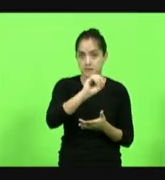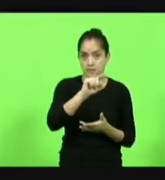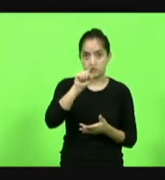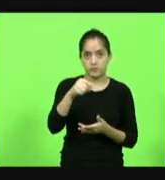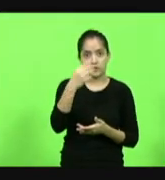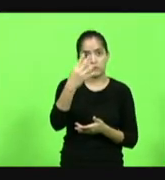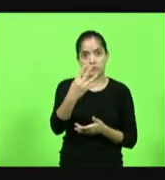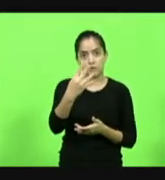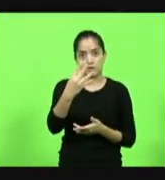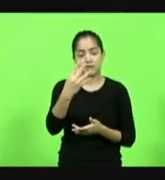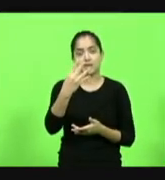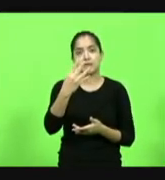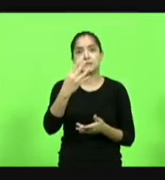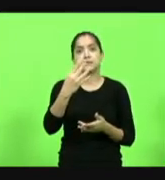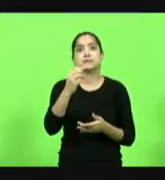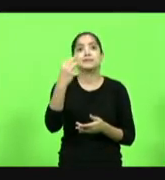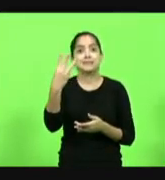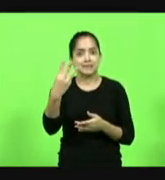0,03 foi para a educação.